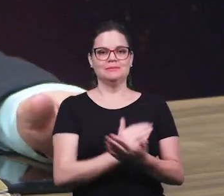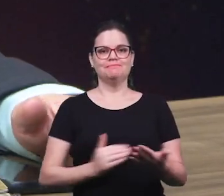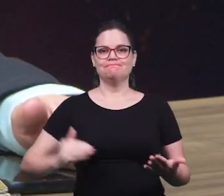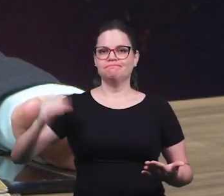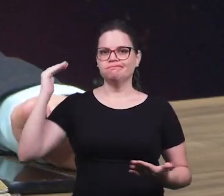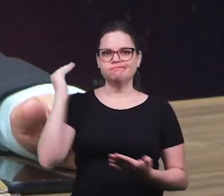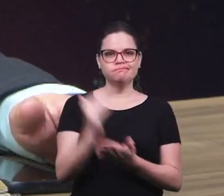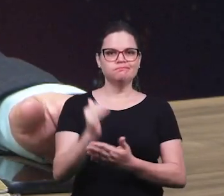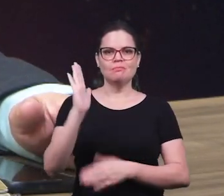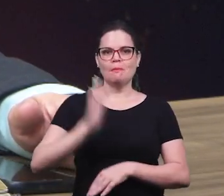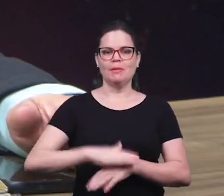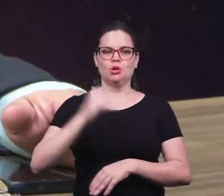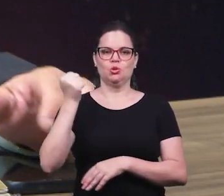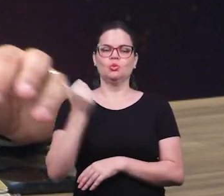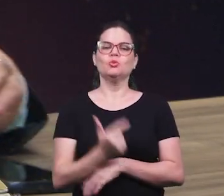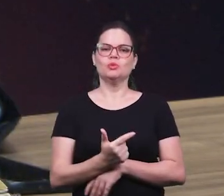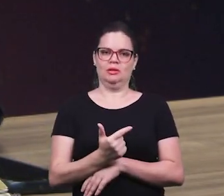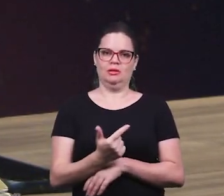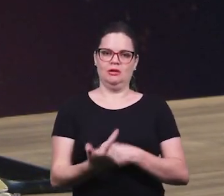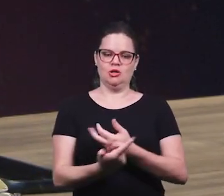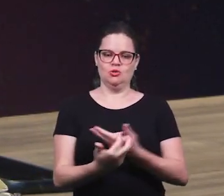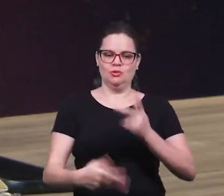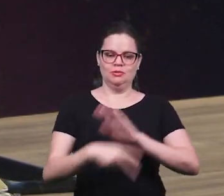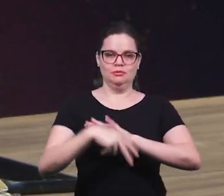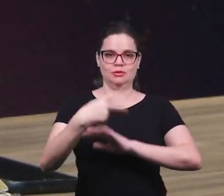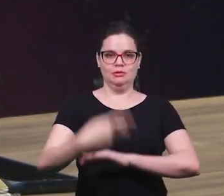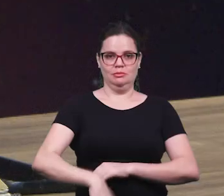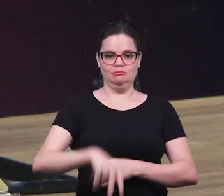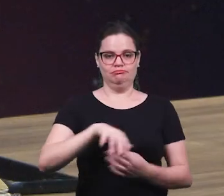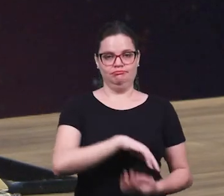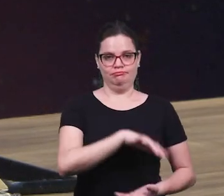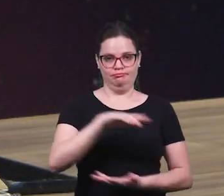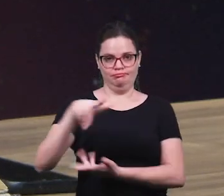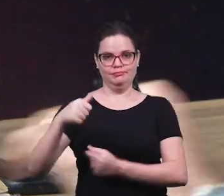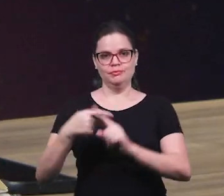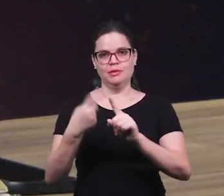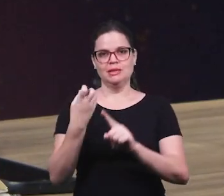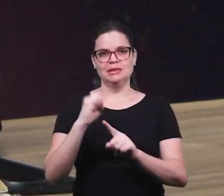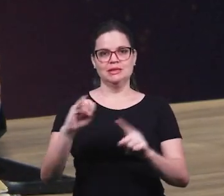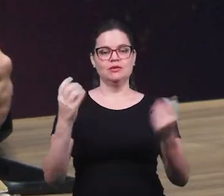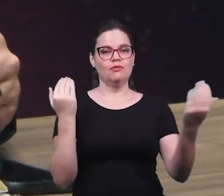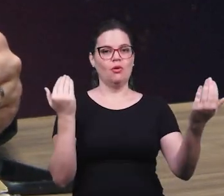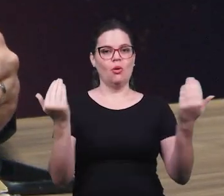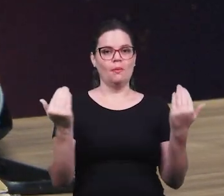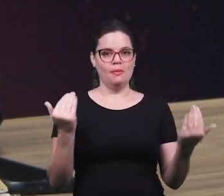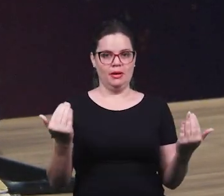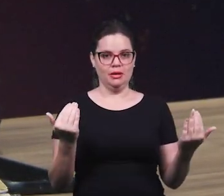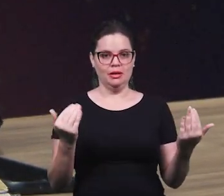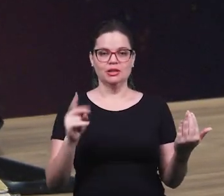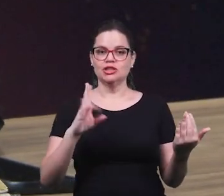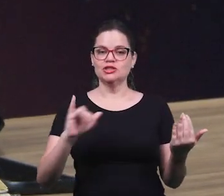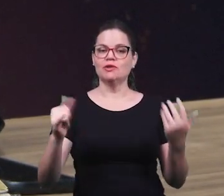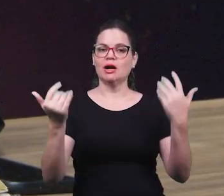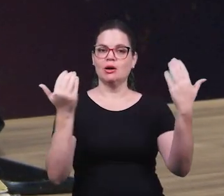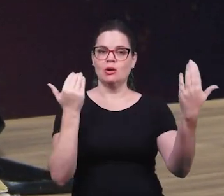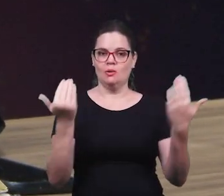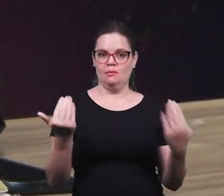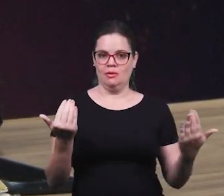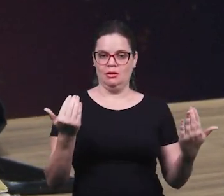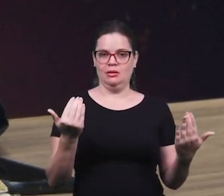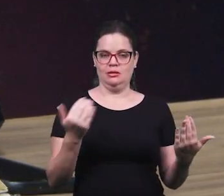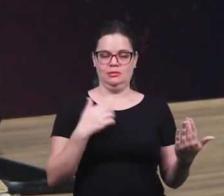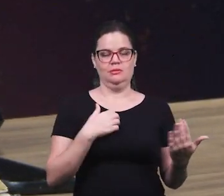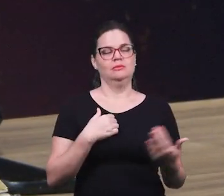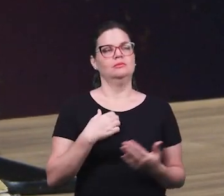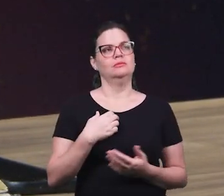desses limites da razão. Mas como um efeito comparativo, nós vamos fazer algumas comparações com aspectos físicos. Aí